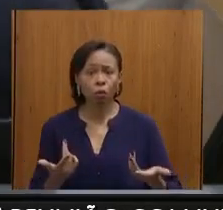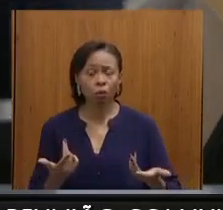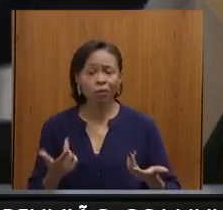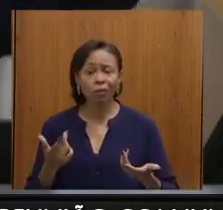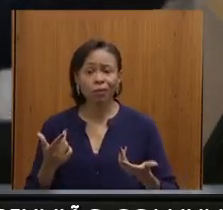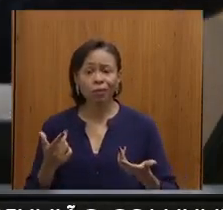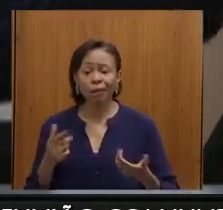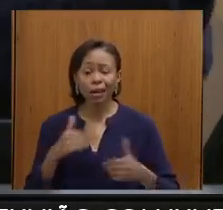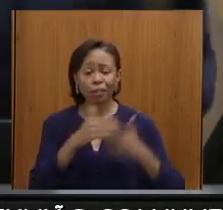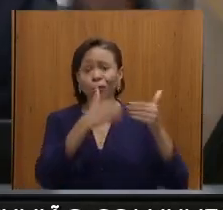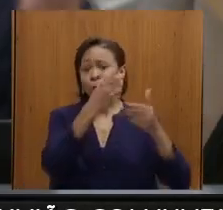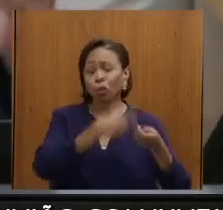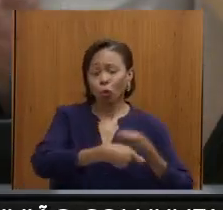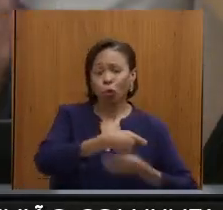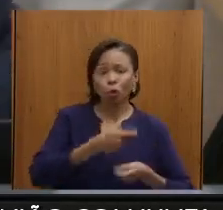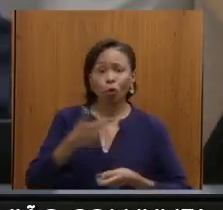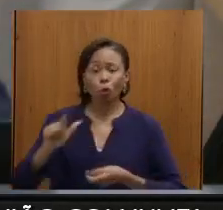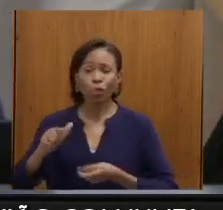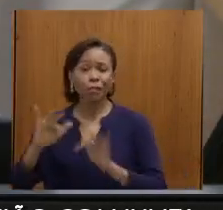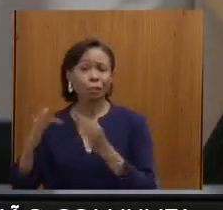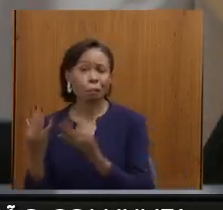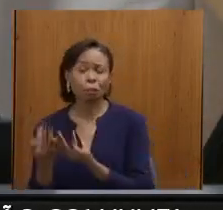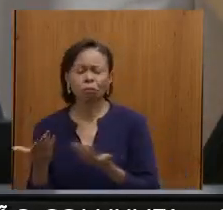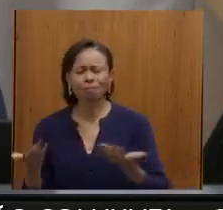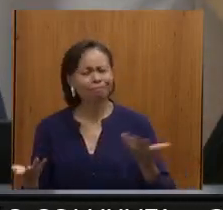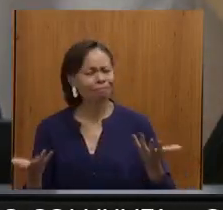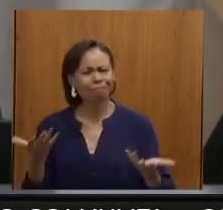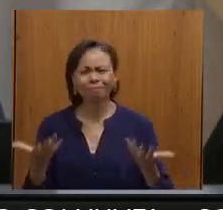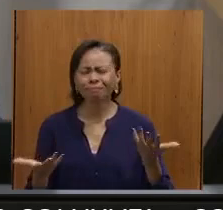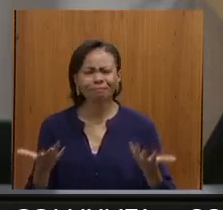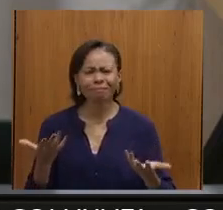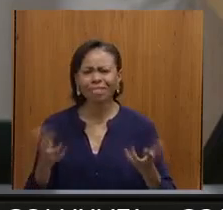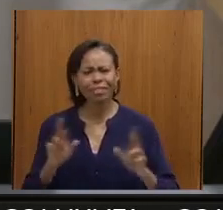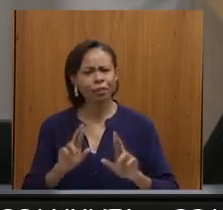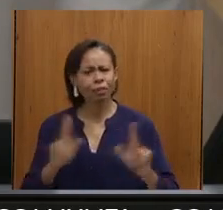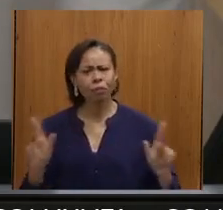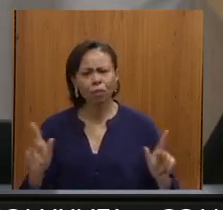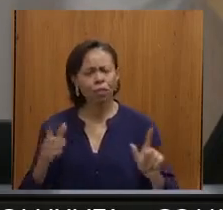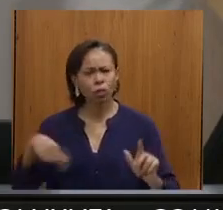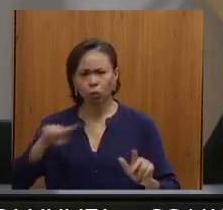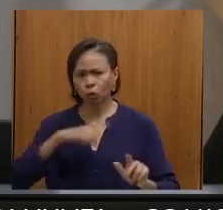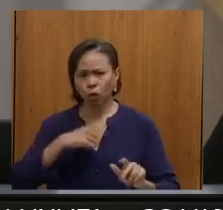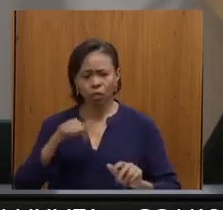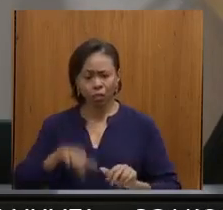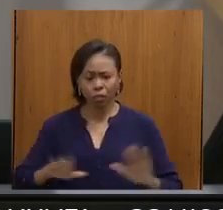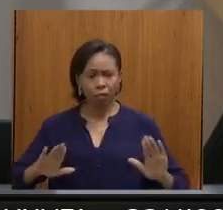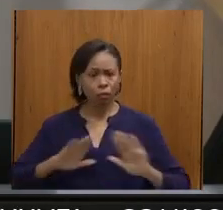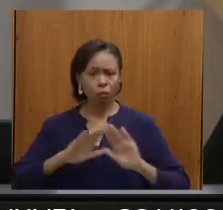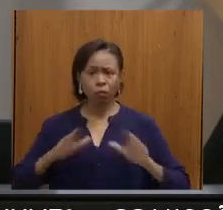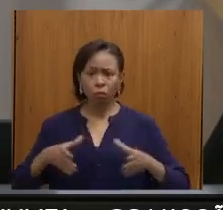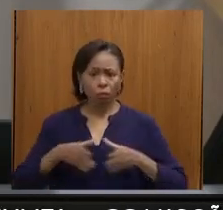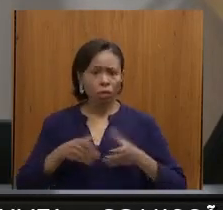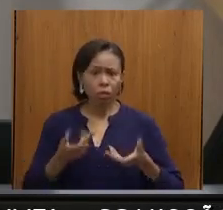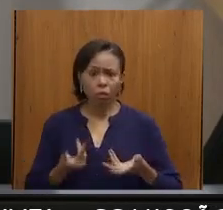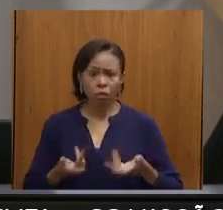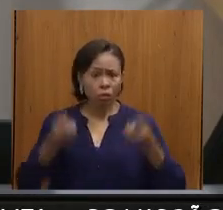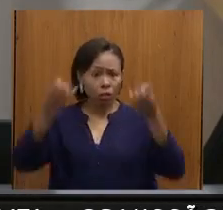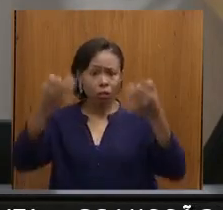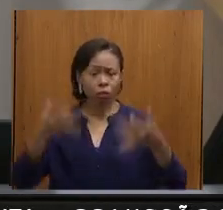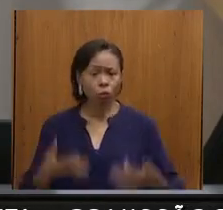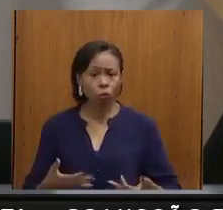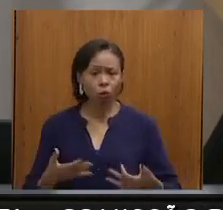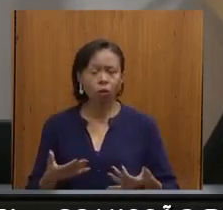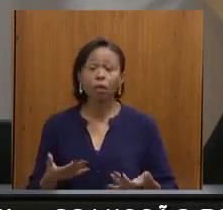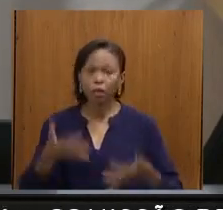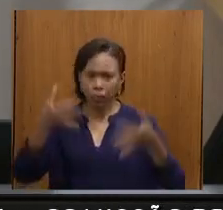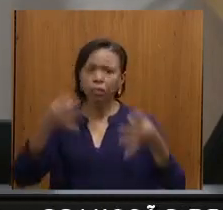desenvolvimento econômico, pelo menos é a abordagem que nós fizemos na nossa Comissão da Assembleia, que eu acho correto, alguém pode